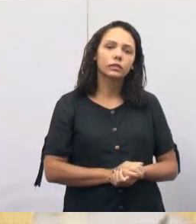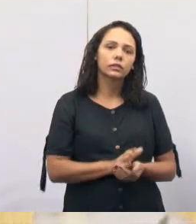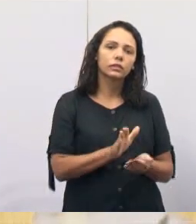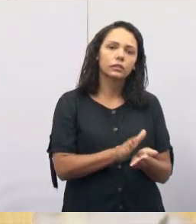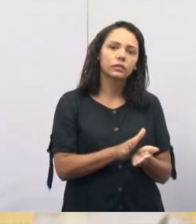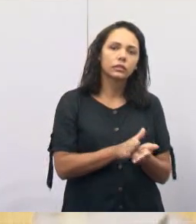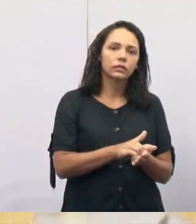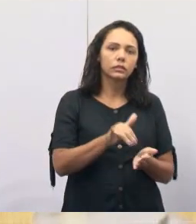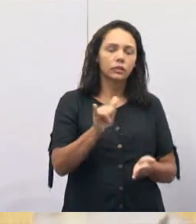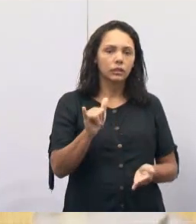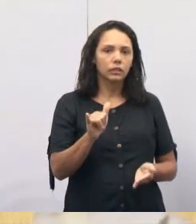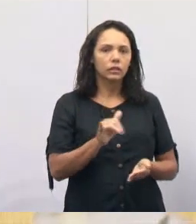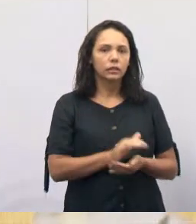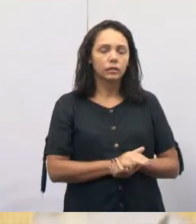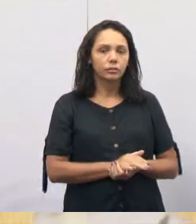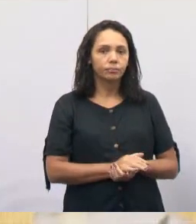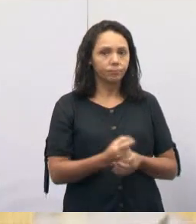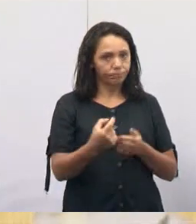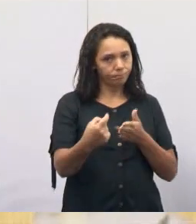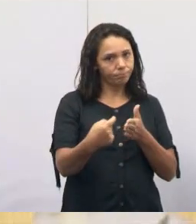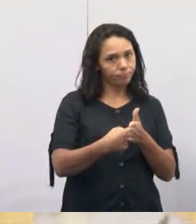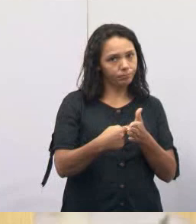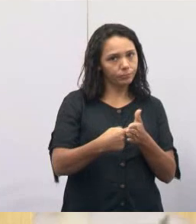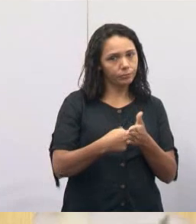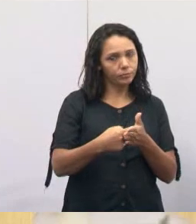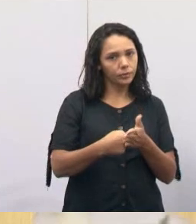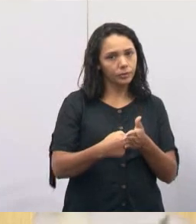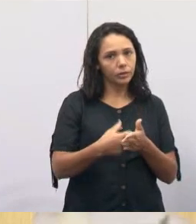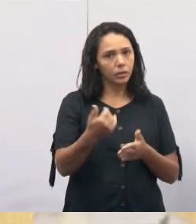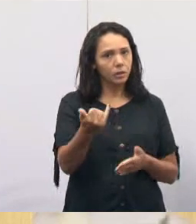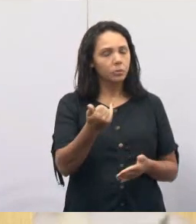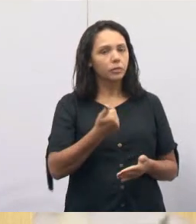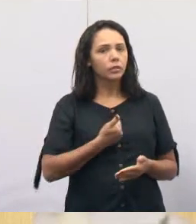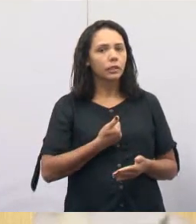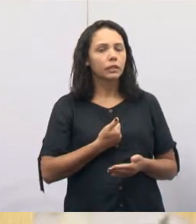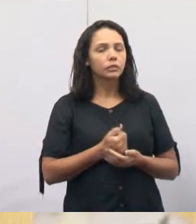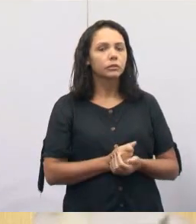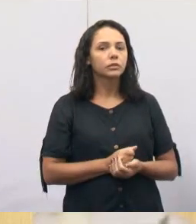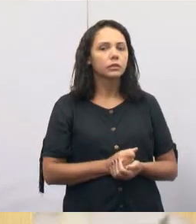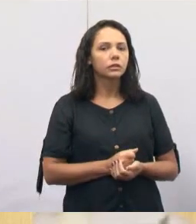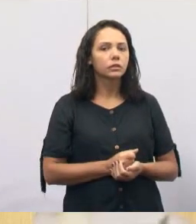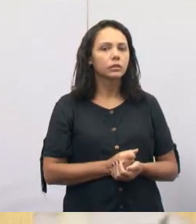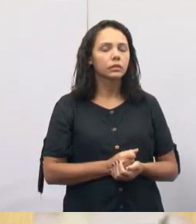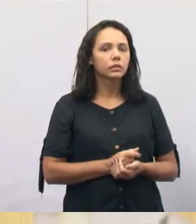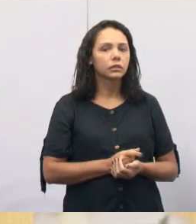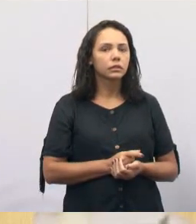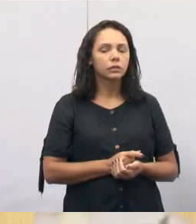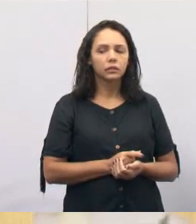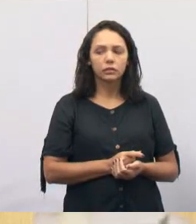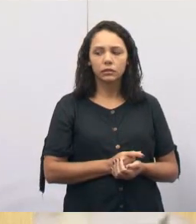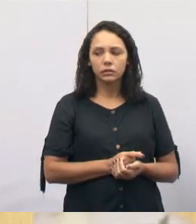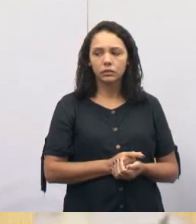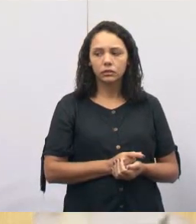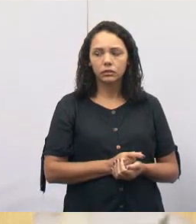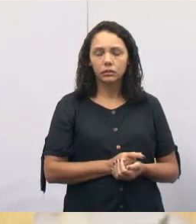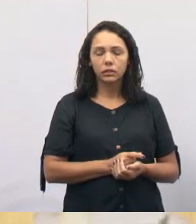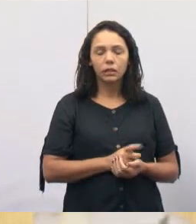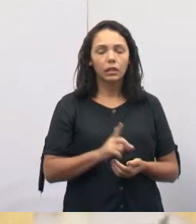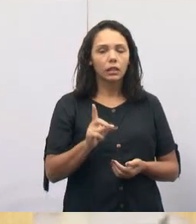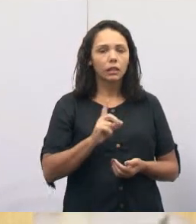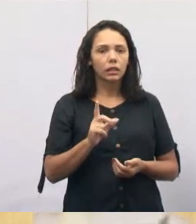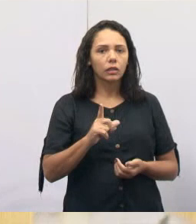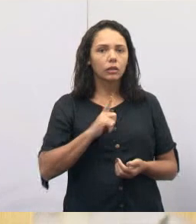cidade procuraram esse vereador, informando que não tiveram acesso ao referido desconto de 40% na efetivação do